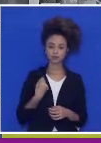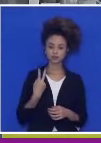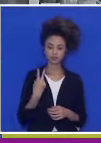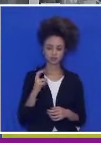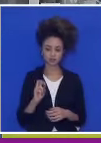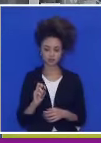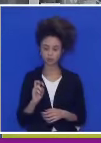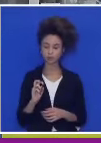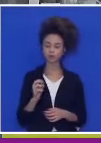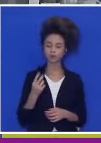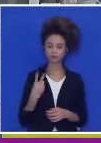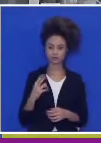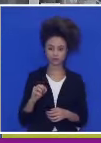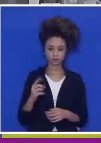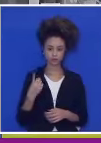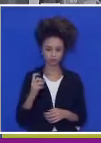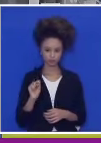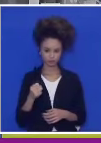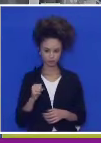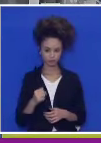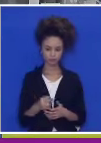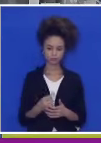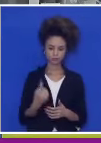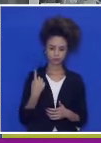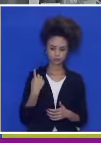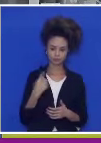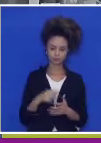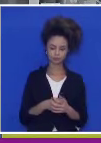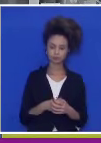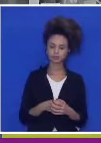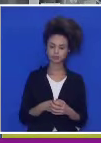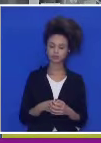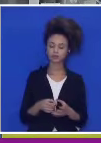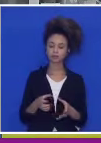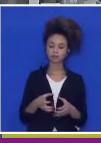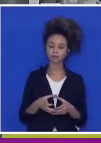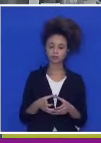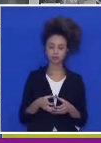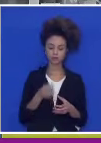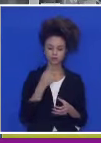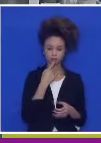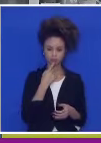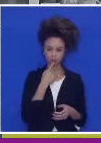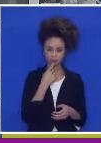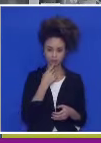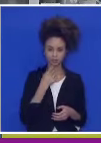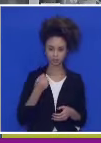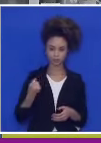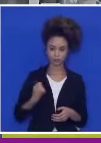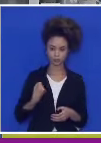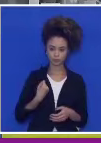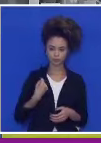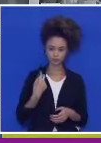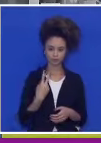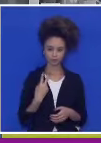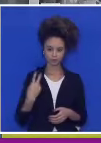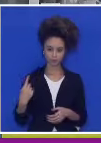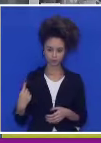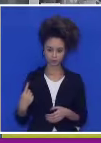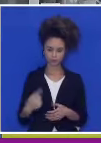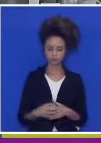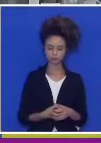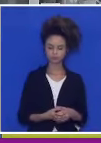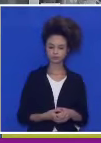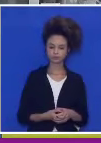25, 20 e 18. Bola vermelha, número 21. Vermelha, 21.